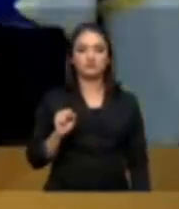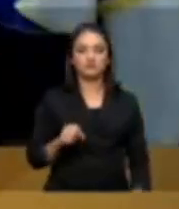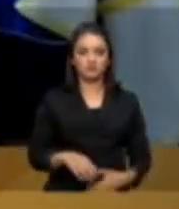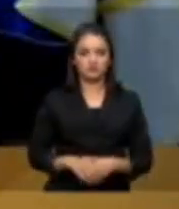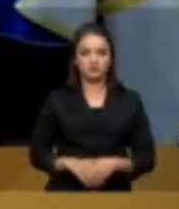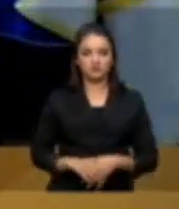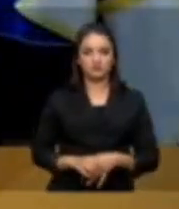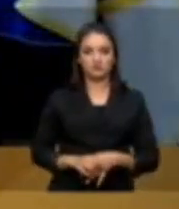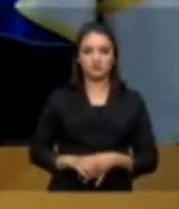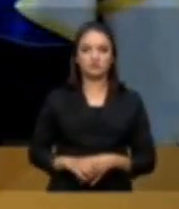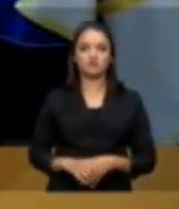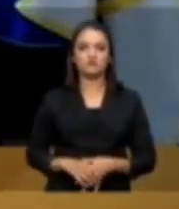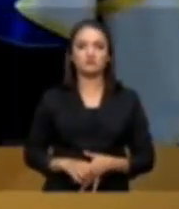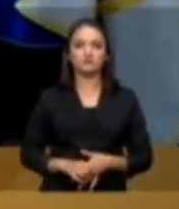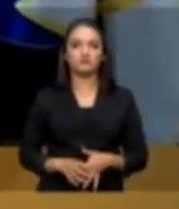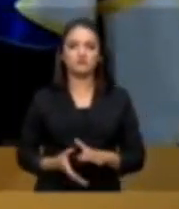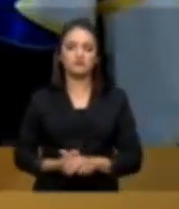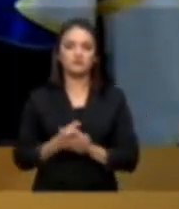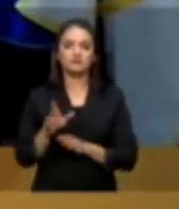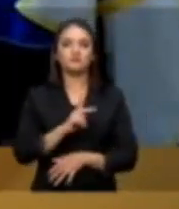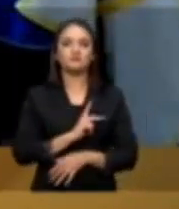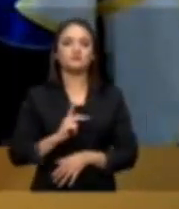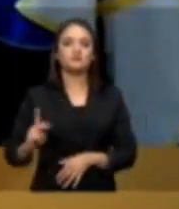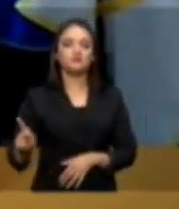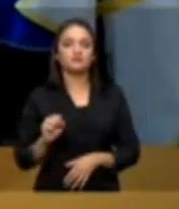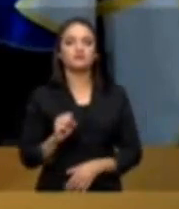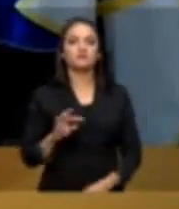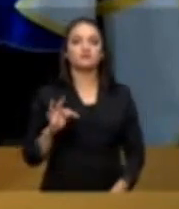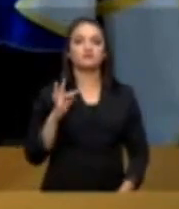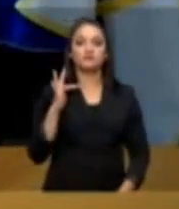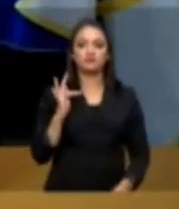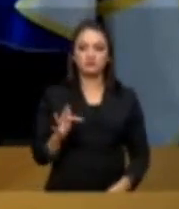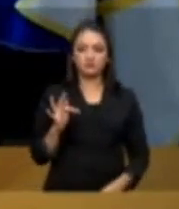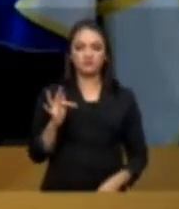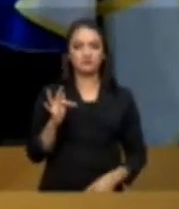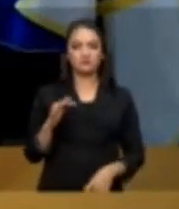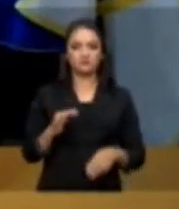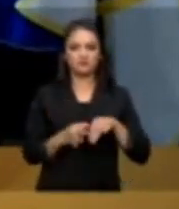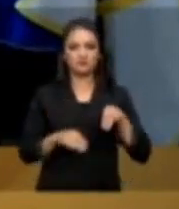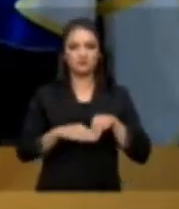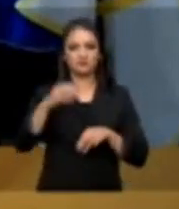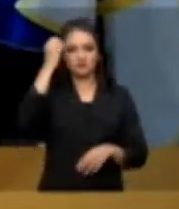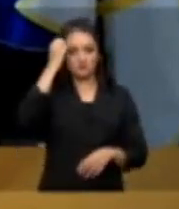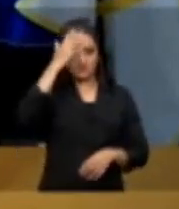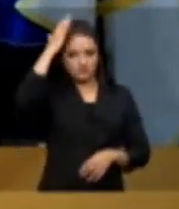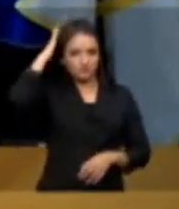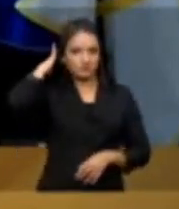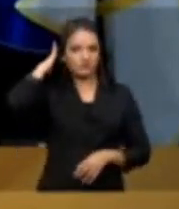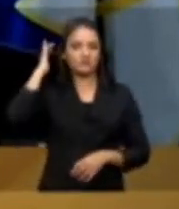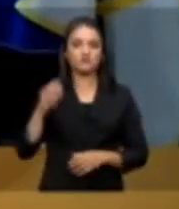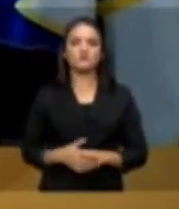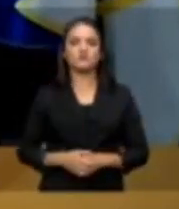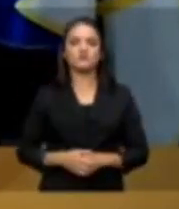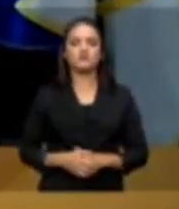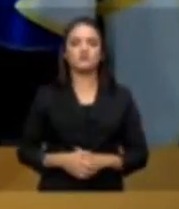Excelentíssimo senhor presidente do Supremo Tribunal Federal, ministro Luiz Fux. Excelentíssimas